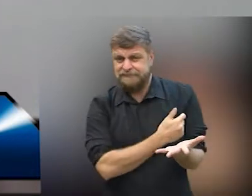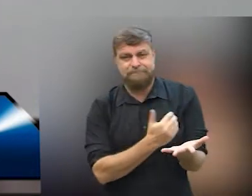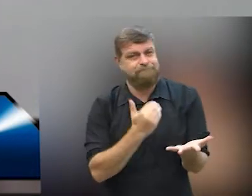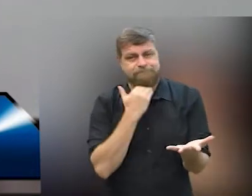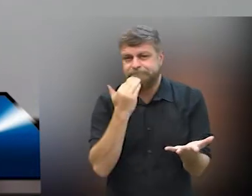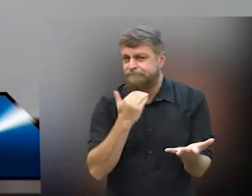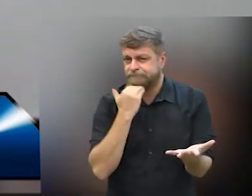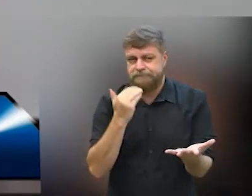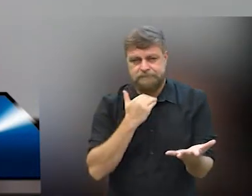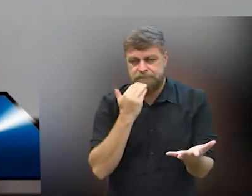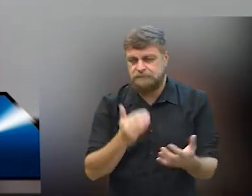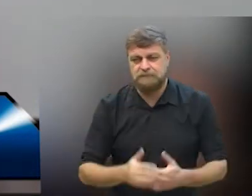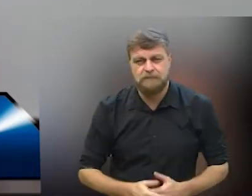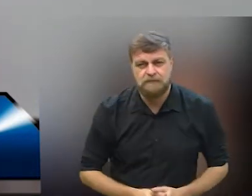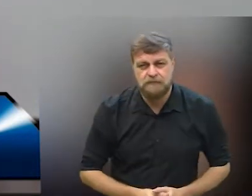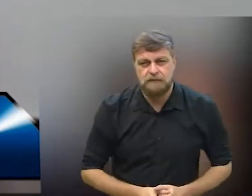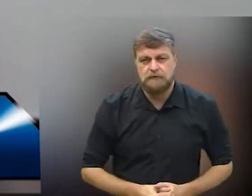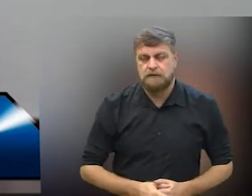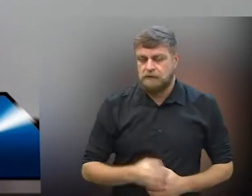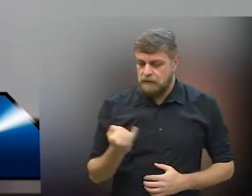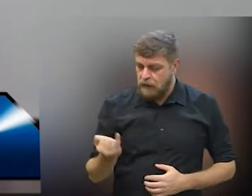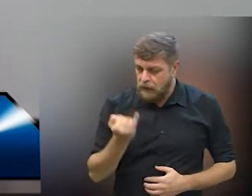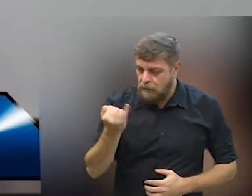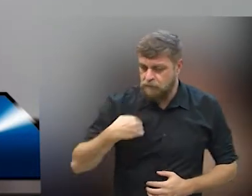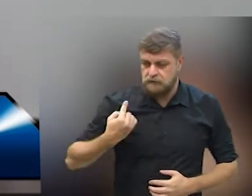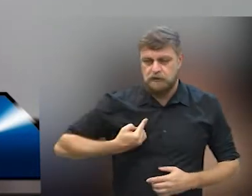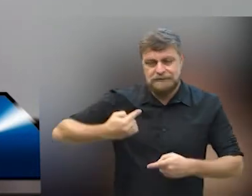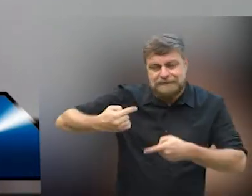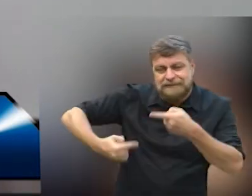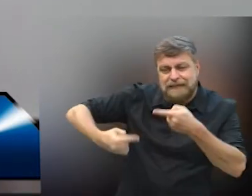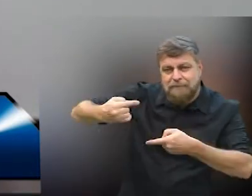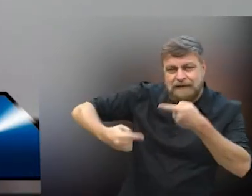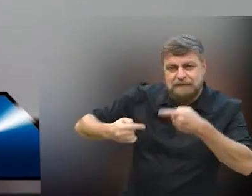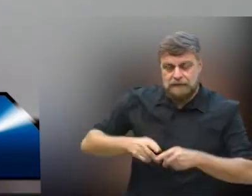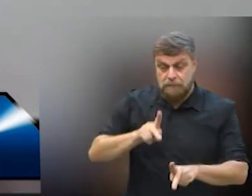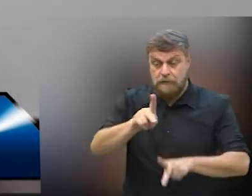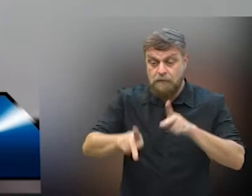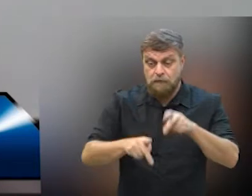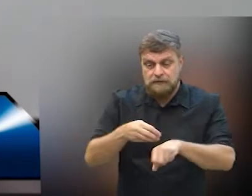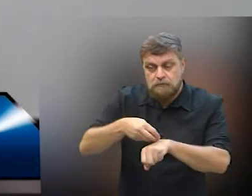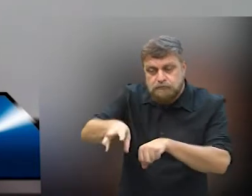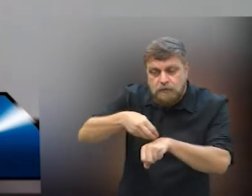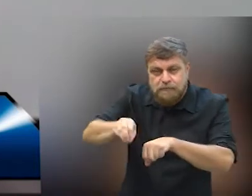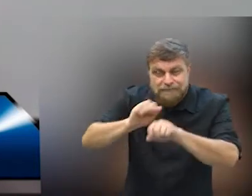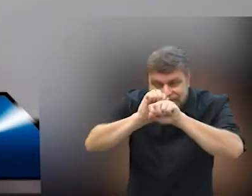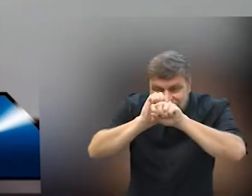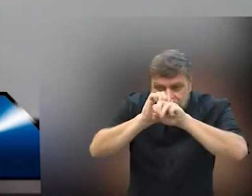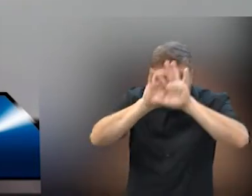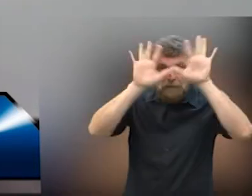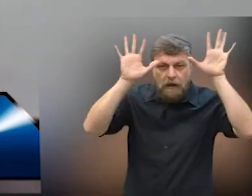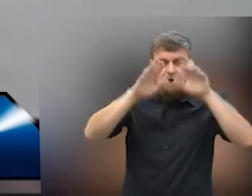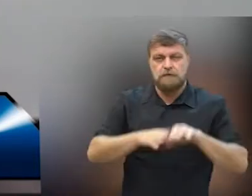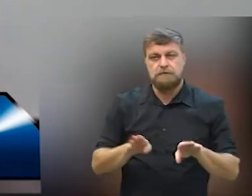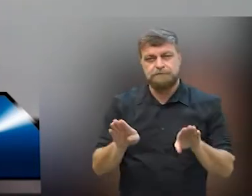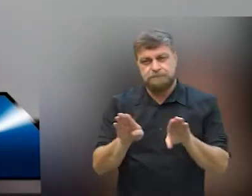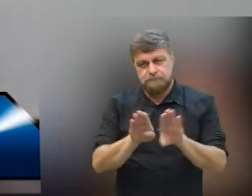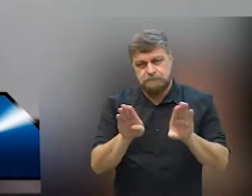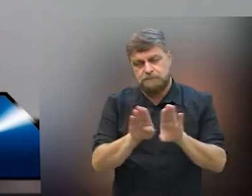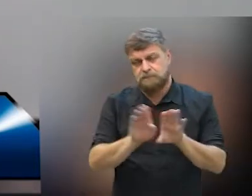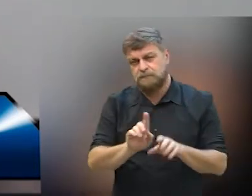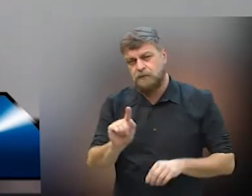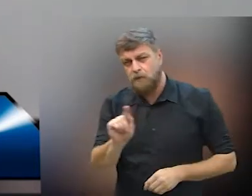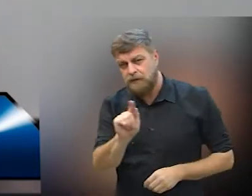da unidade, ela não consegue manter. Então, é por isso a importância da gente fazer esse debate, esclarecendo a população,